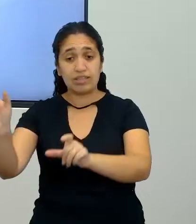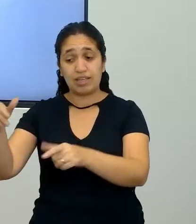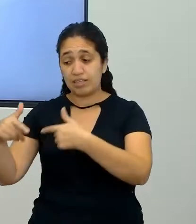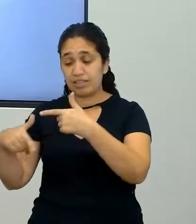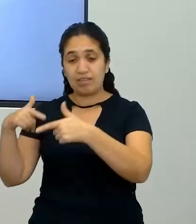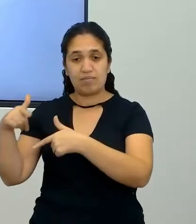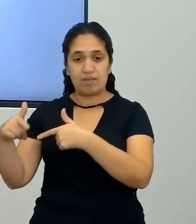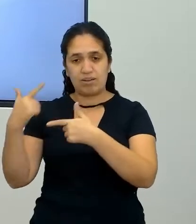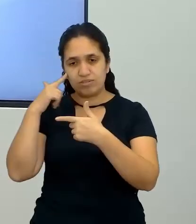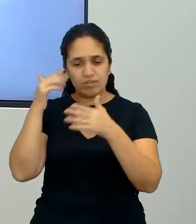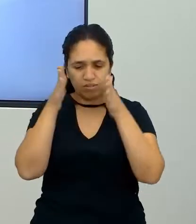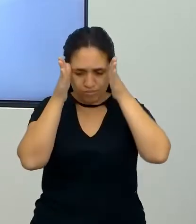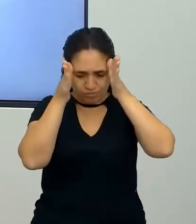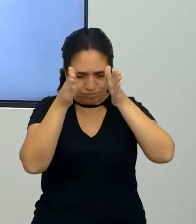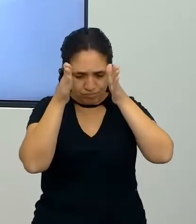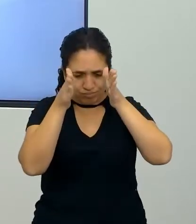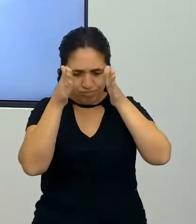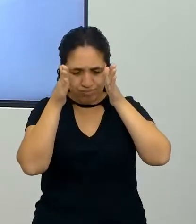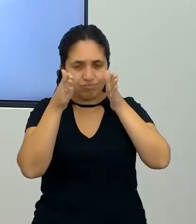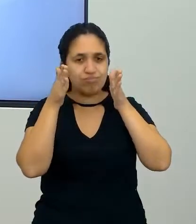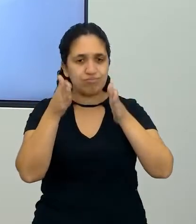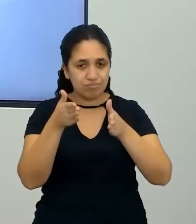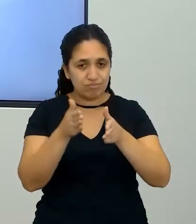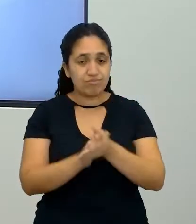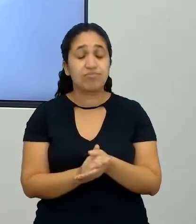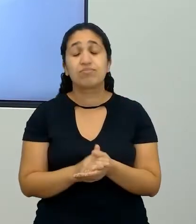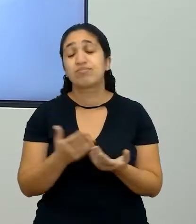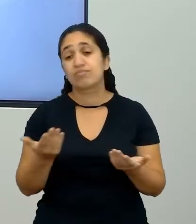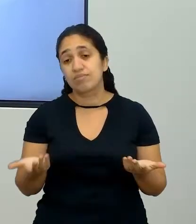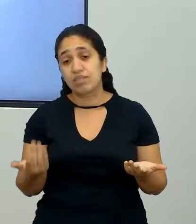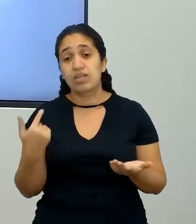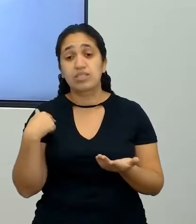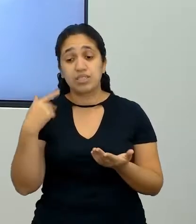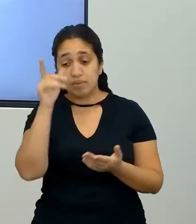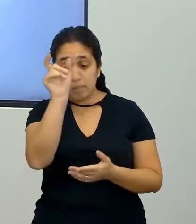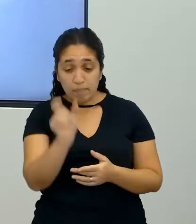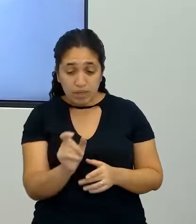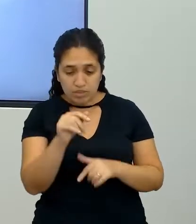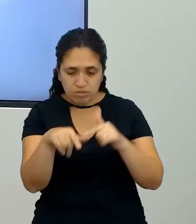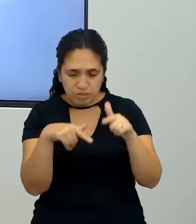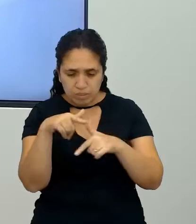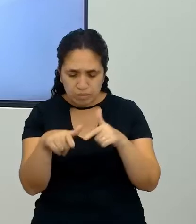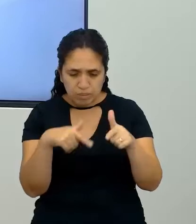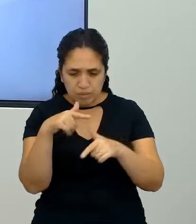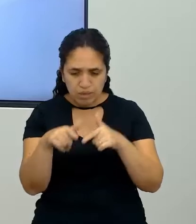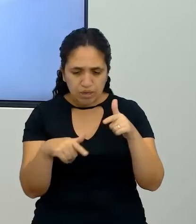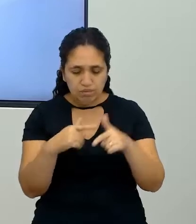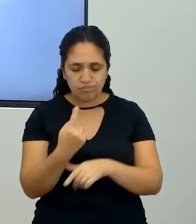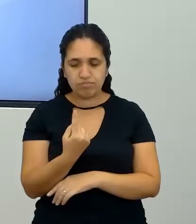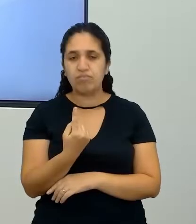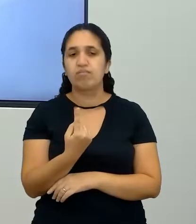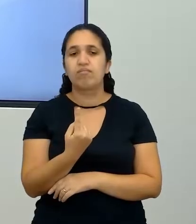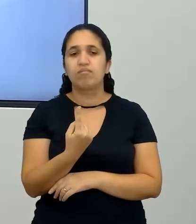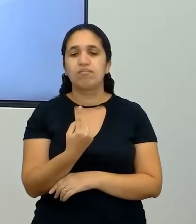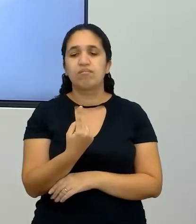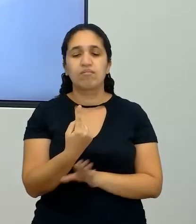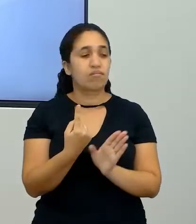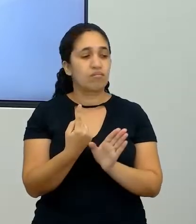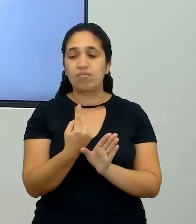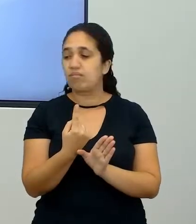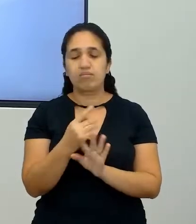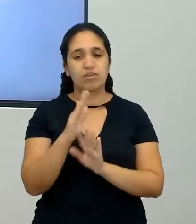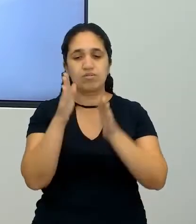ele é alienado dos outros trabalhadores na medida em que esse trabalhador ele se torna indiferente em relação aos